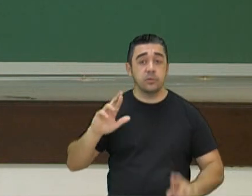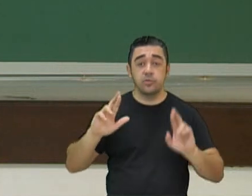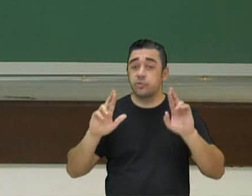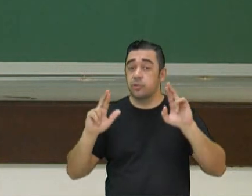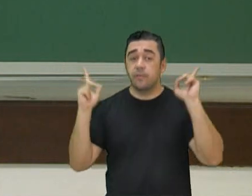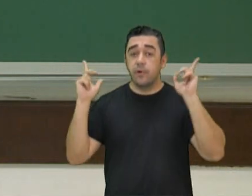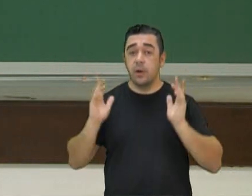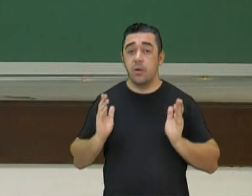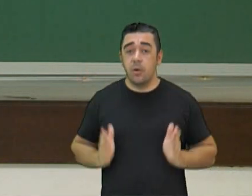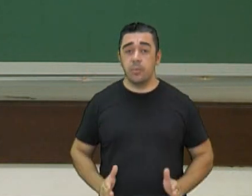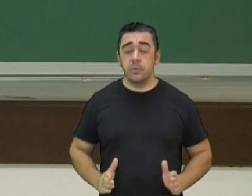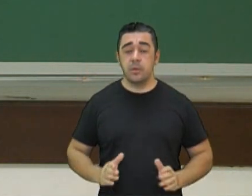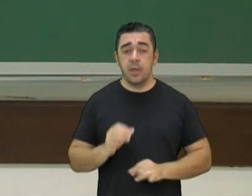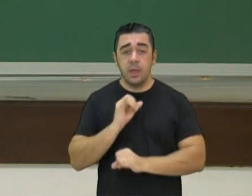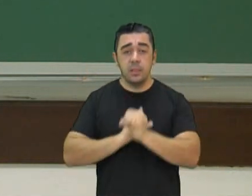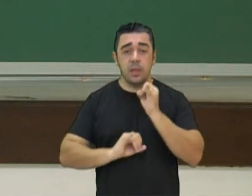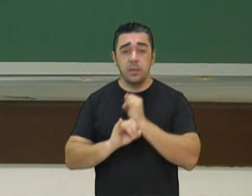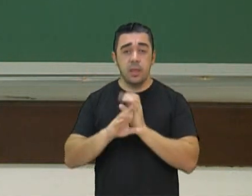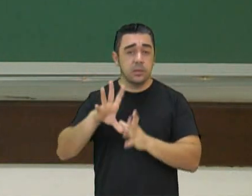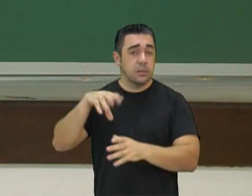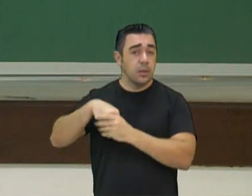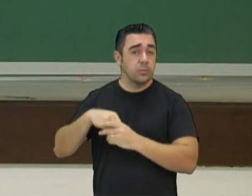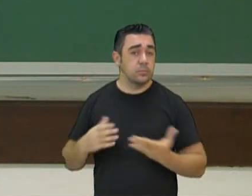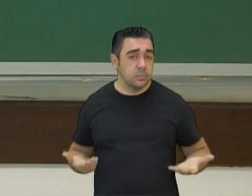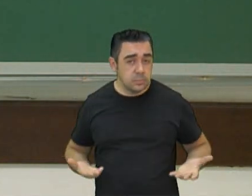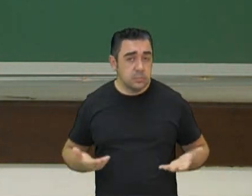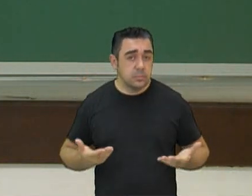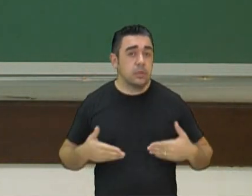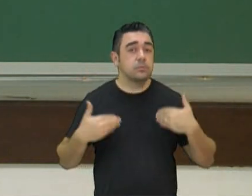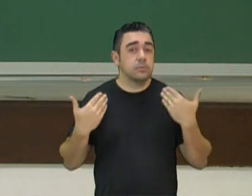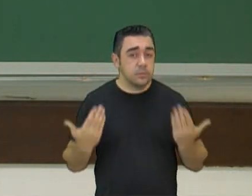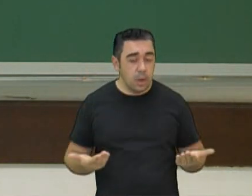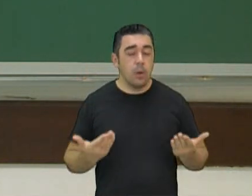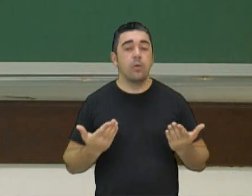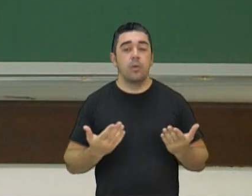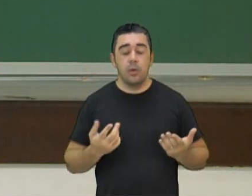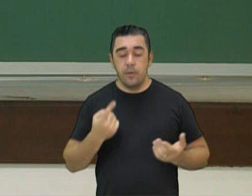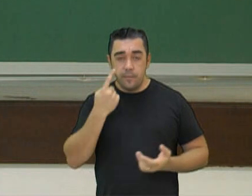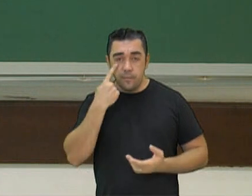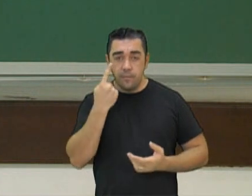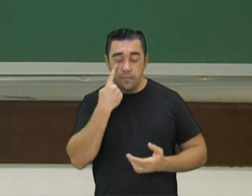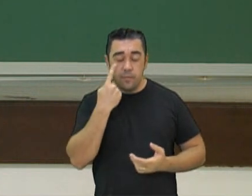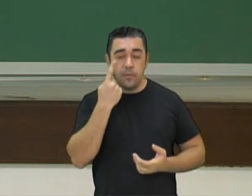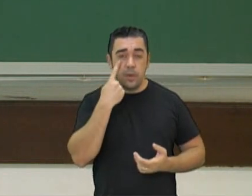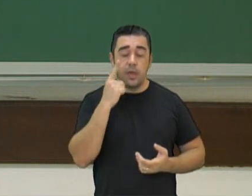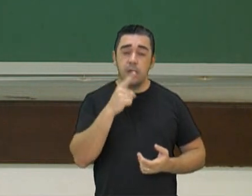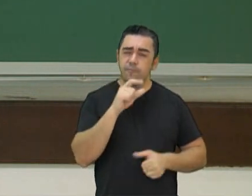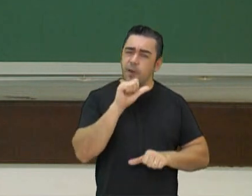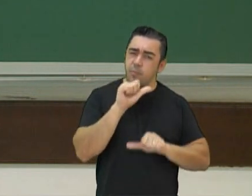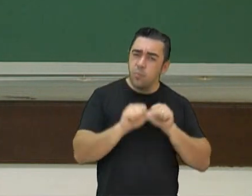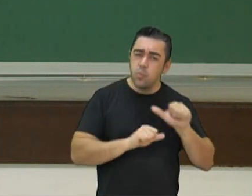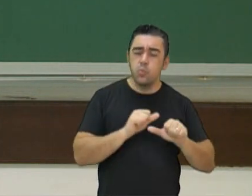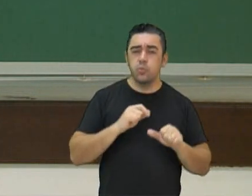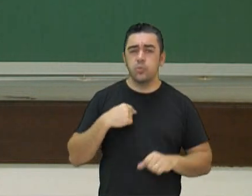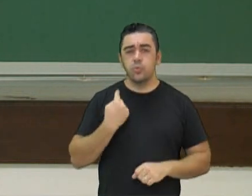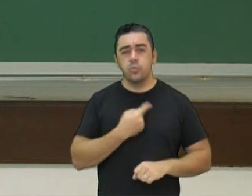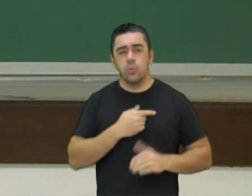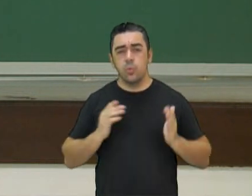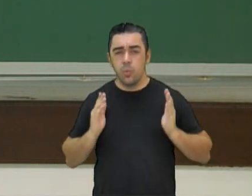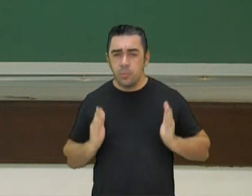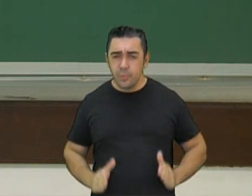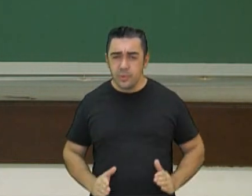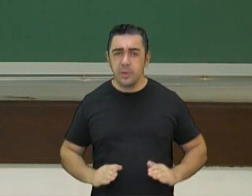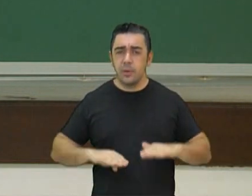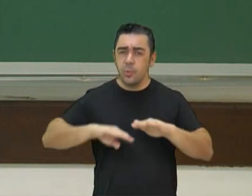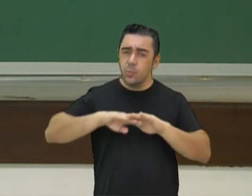modos diferentes na internet, né? Então, essa indústria vai mudando nossos costumes e esses costumes que nós